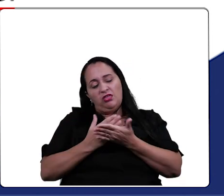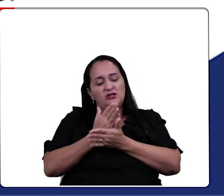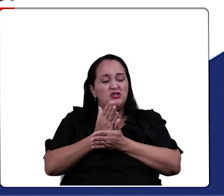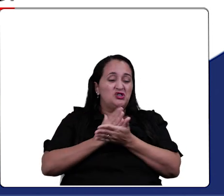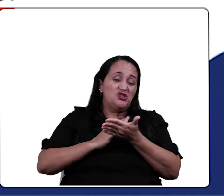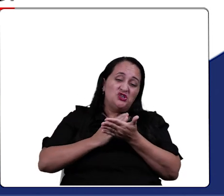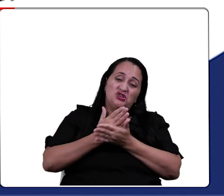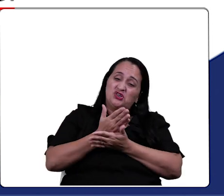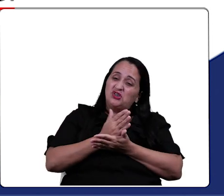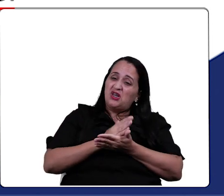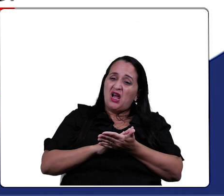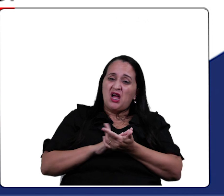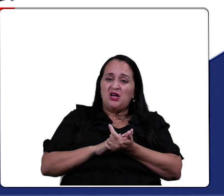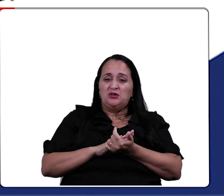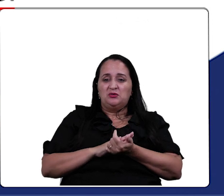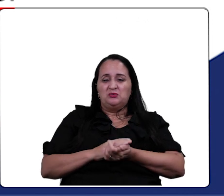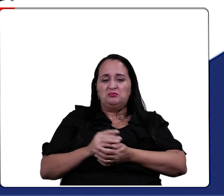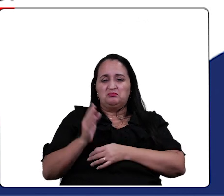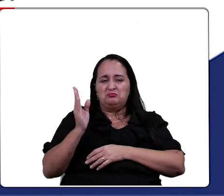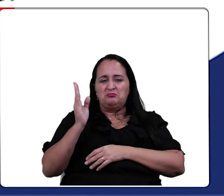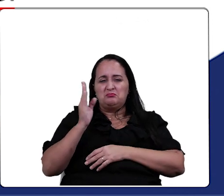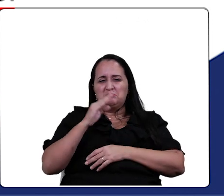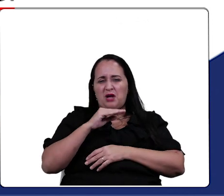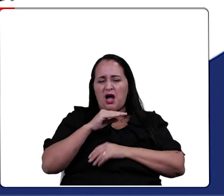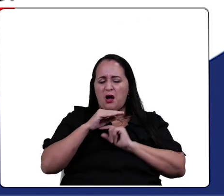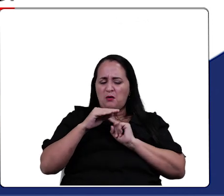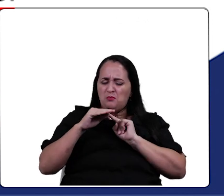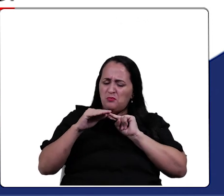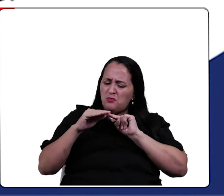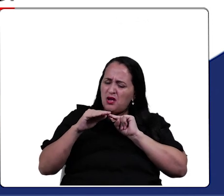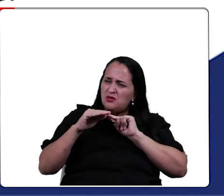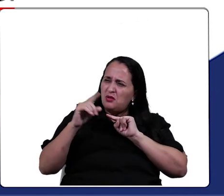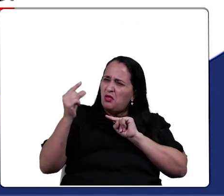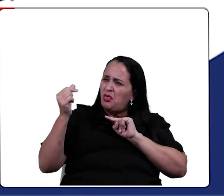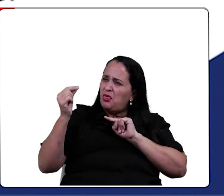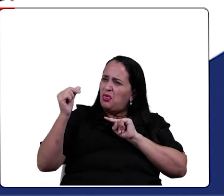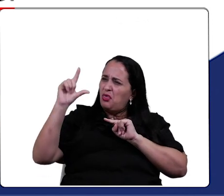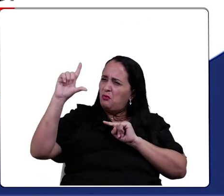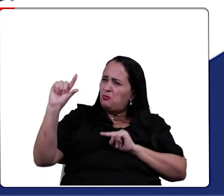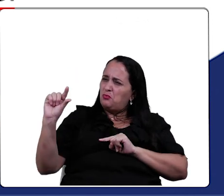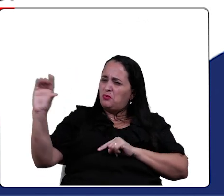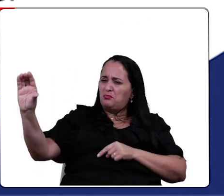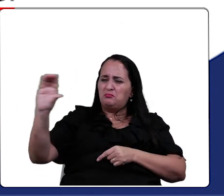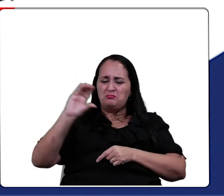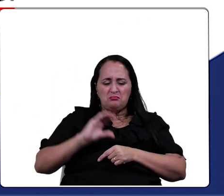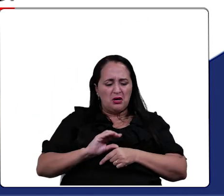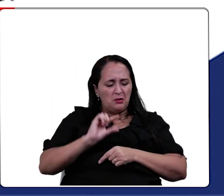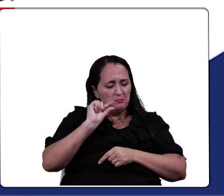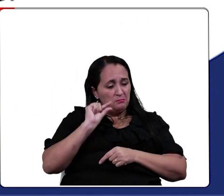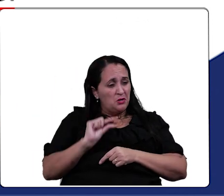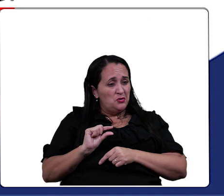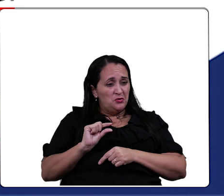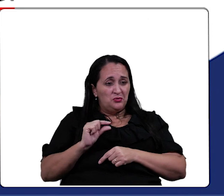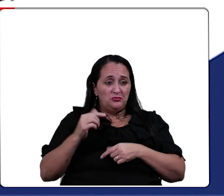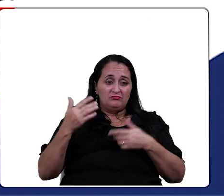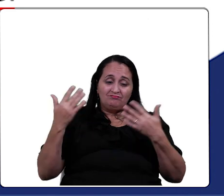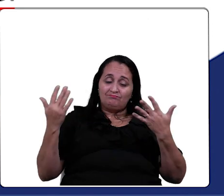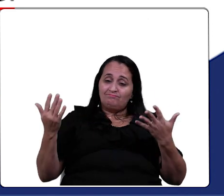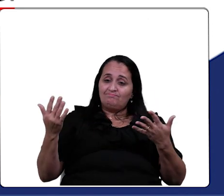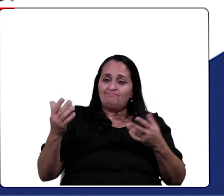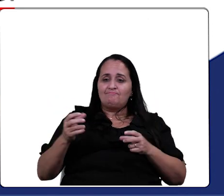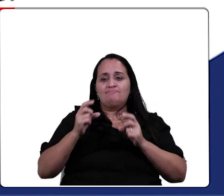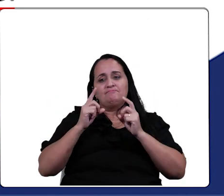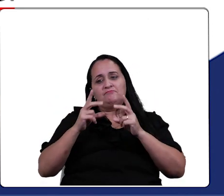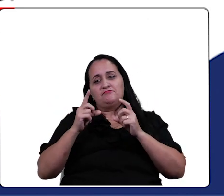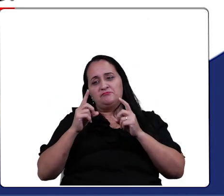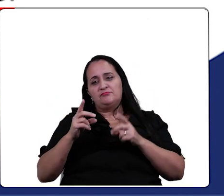chato. Mal remunerados, ou seja, paga pouco. E são vendedores de